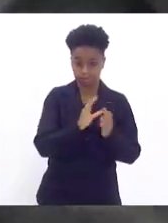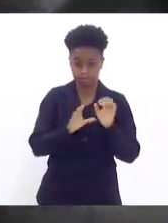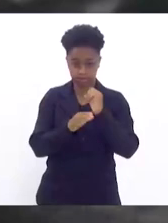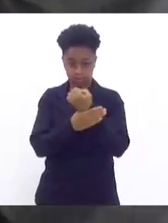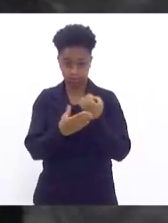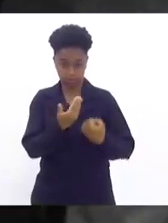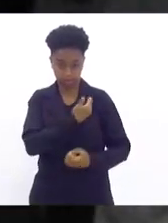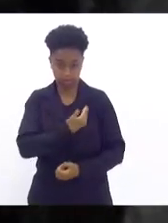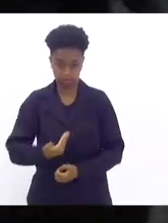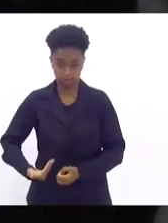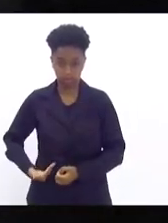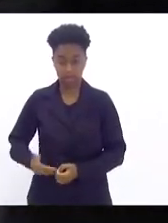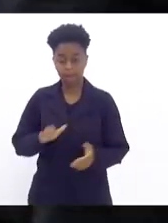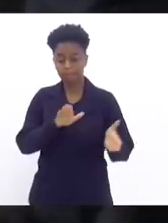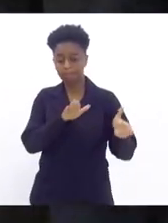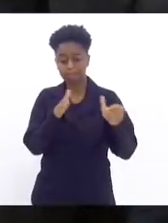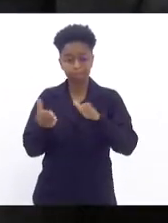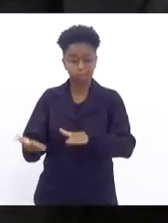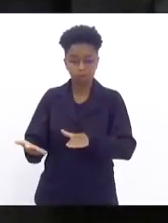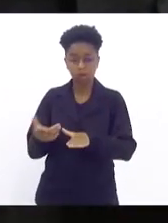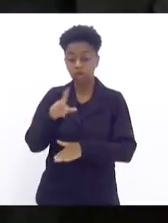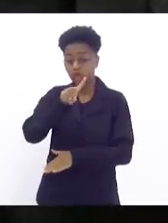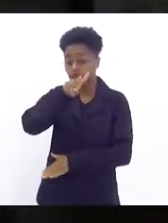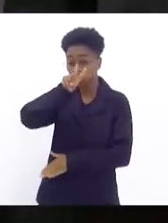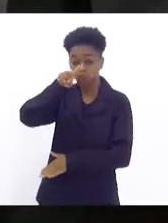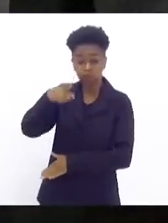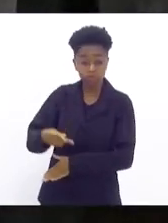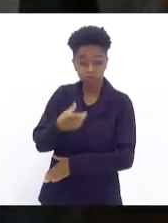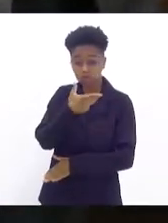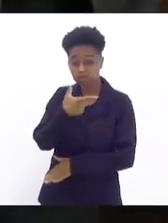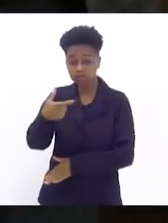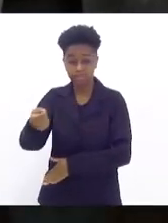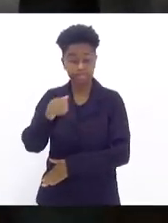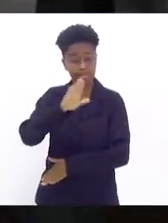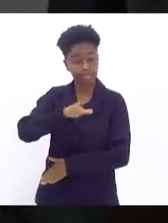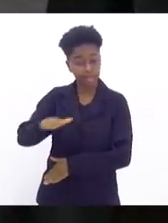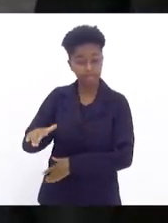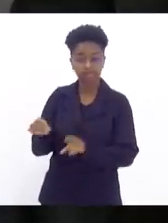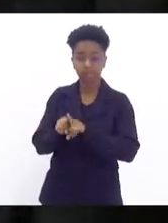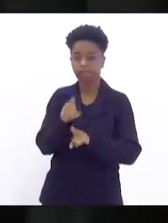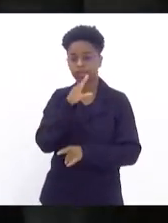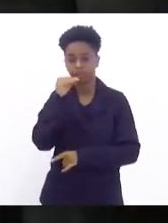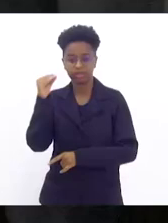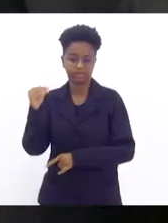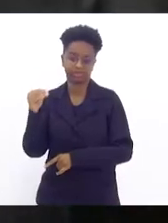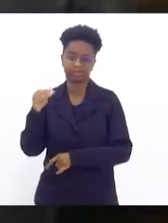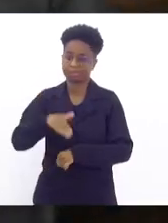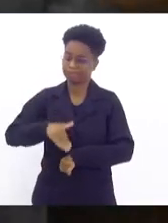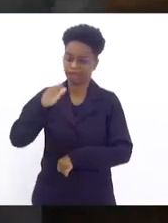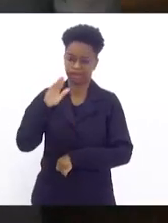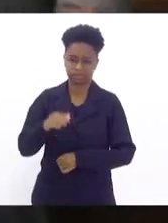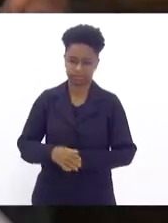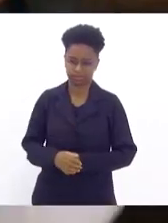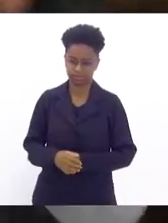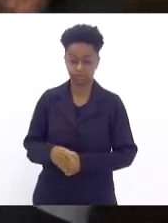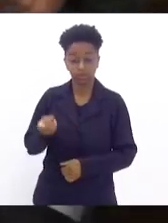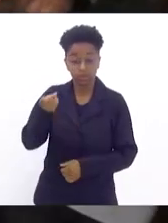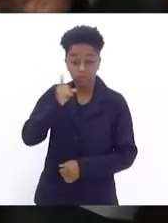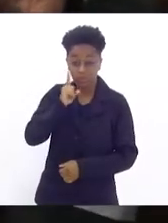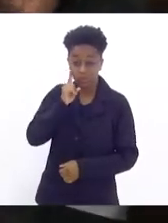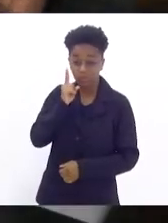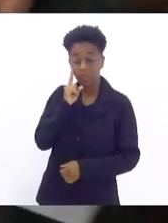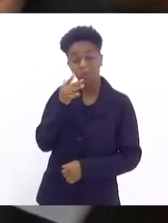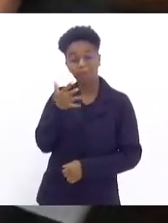levou a óbito mais de 2.200 crianças e adolescentes que por dia